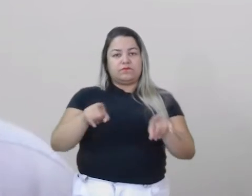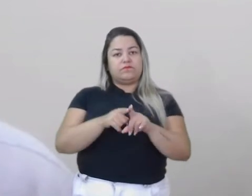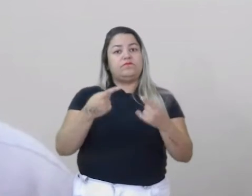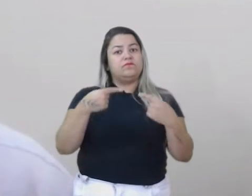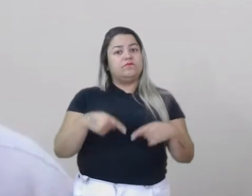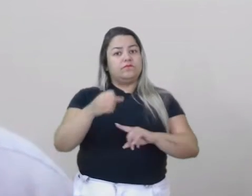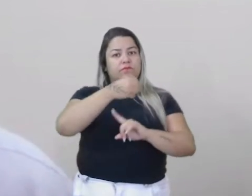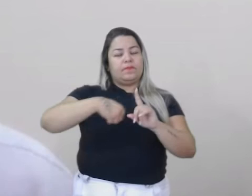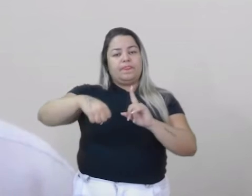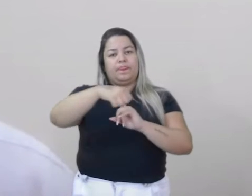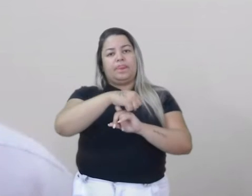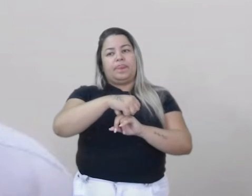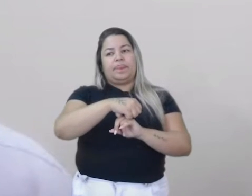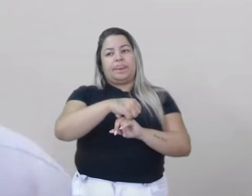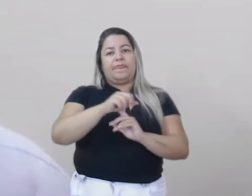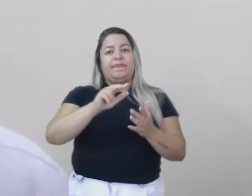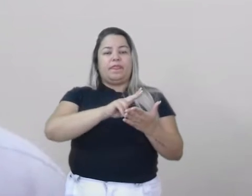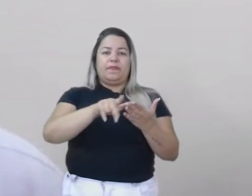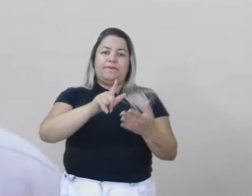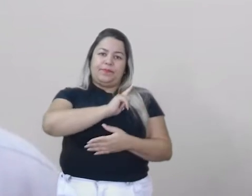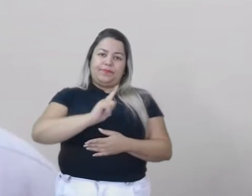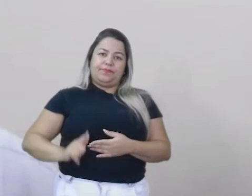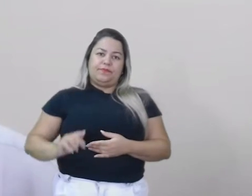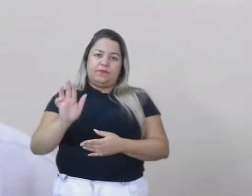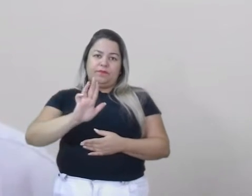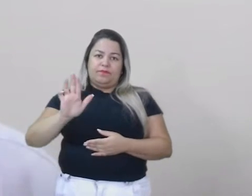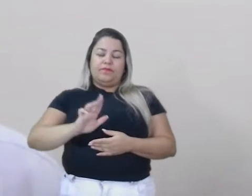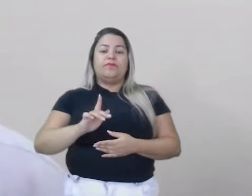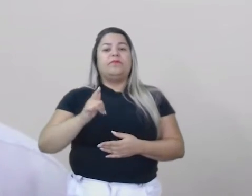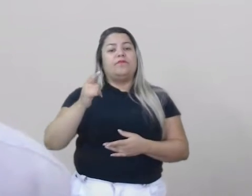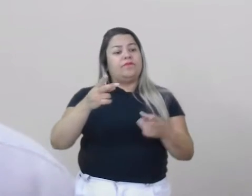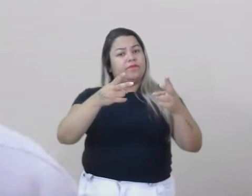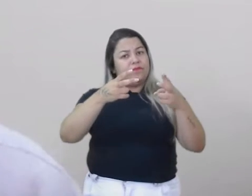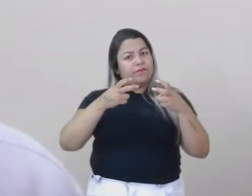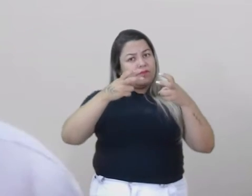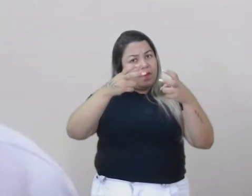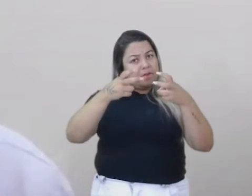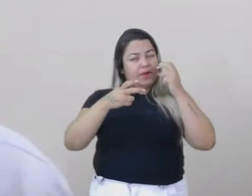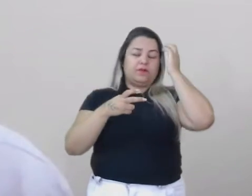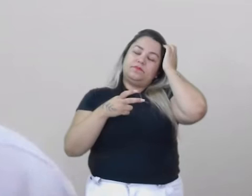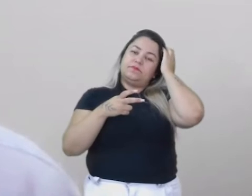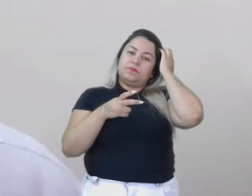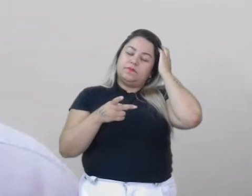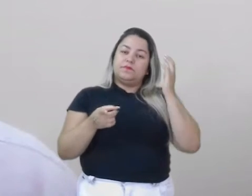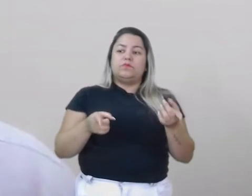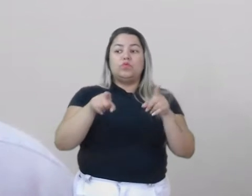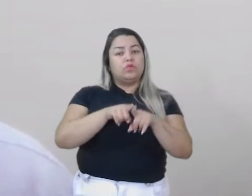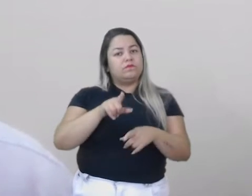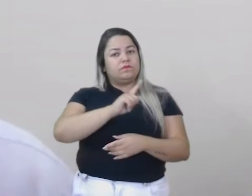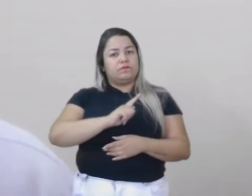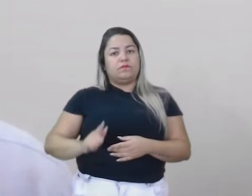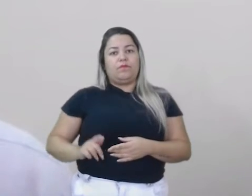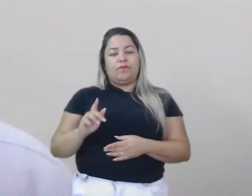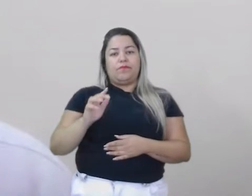também as políticas sociais, que em 1 ano e meio de governo Lula, a gente já percebe essa parceria do